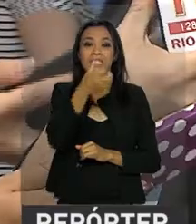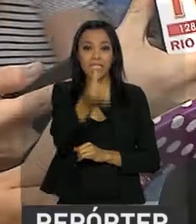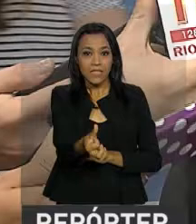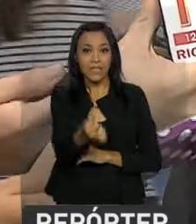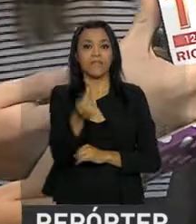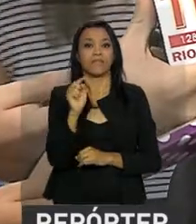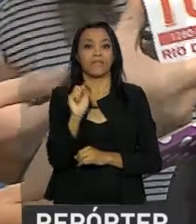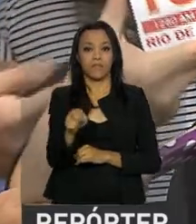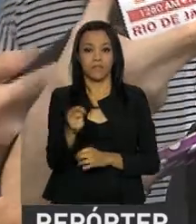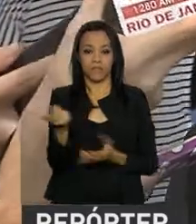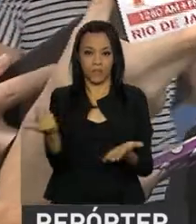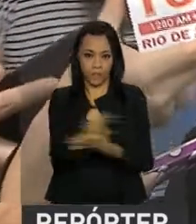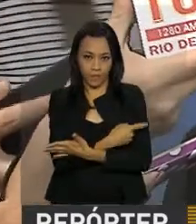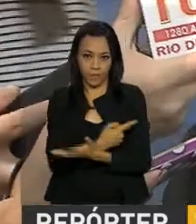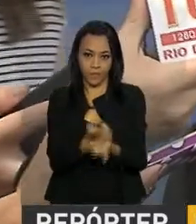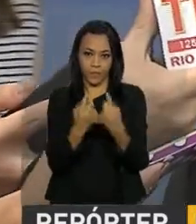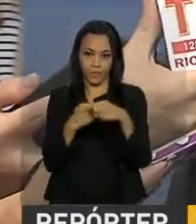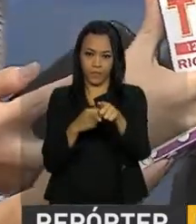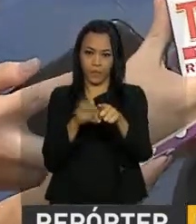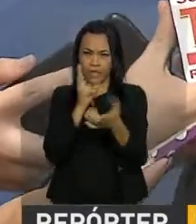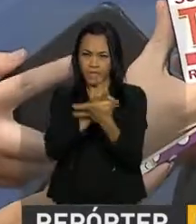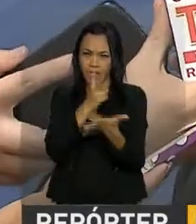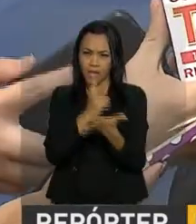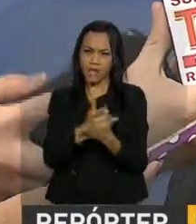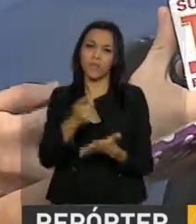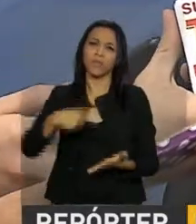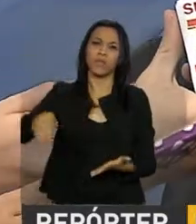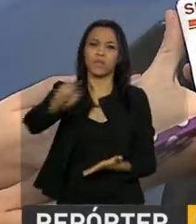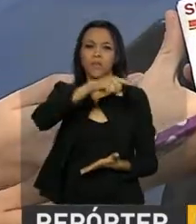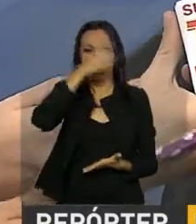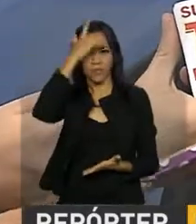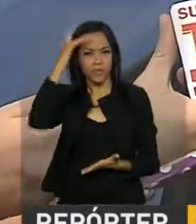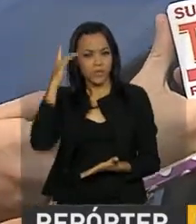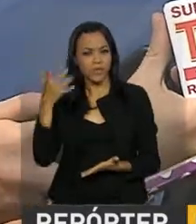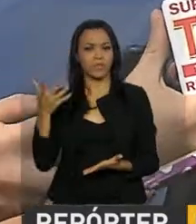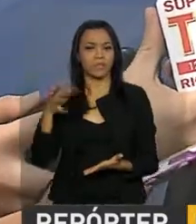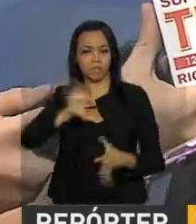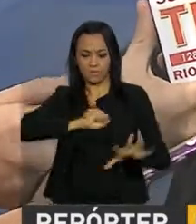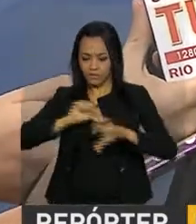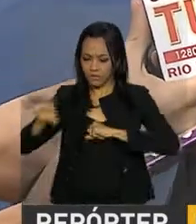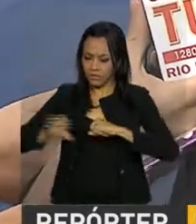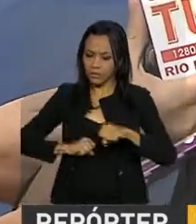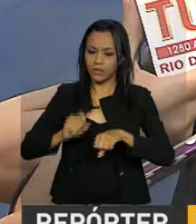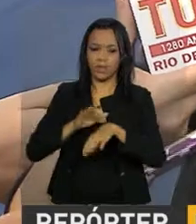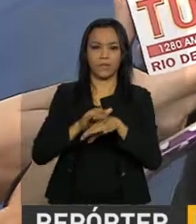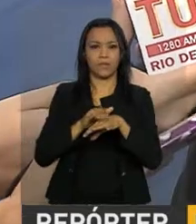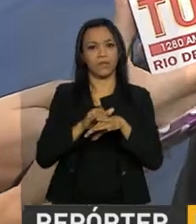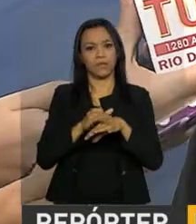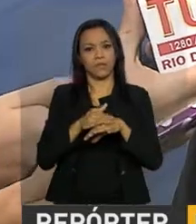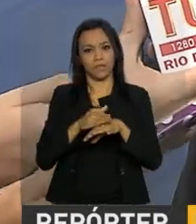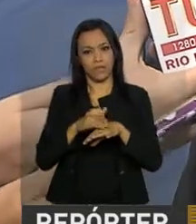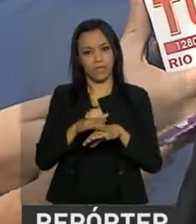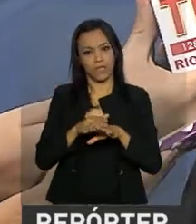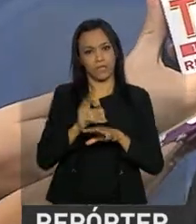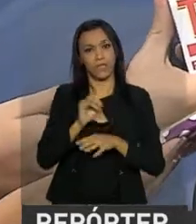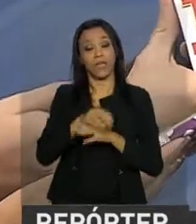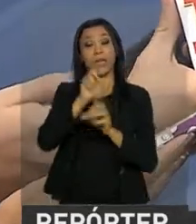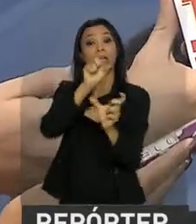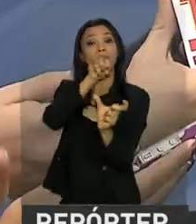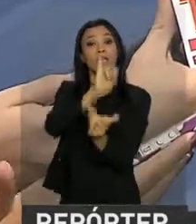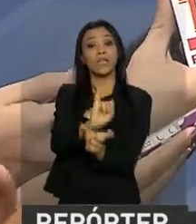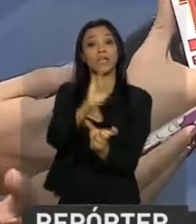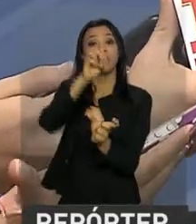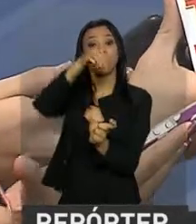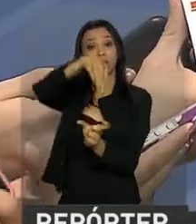mil. Toda vez que a população é atingida por uma dessas endemias, ela fica imune. Então, como chikungunya